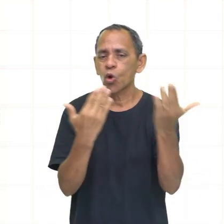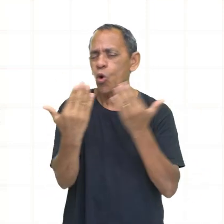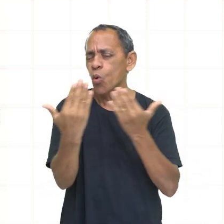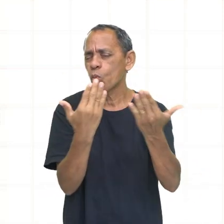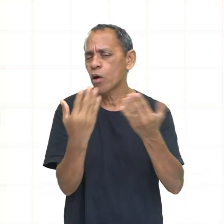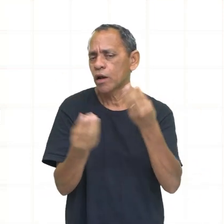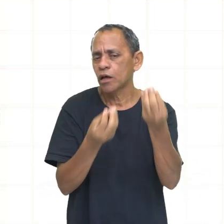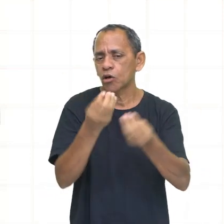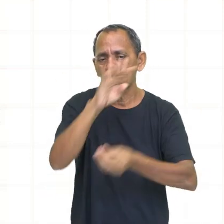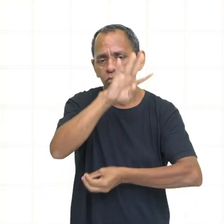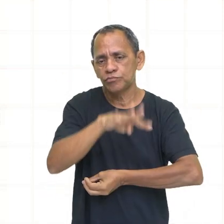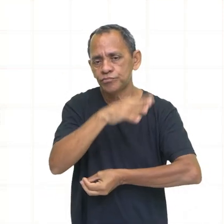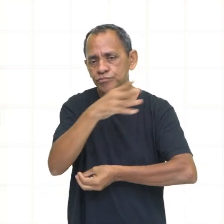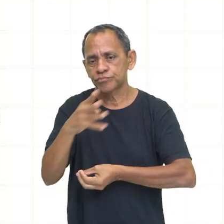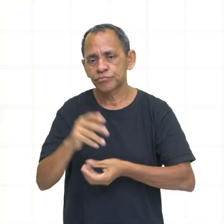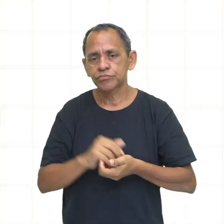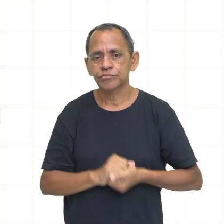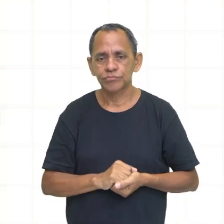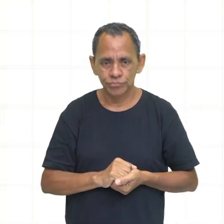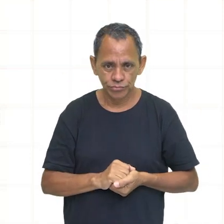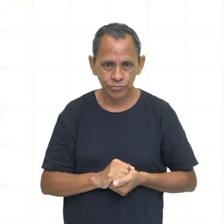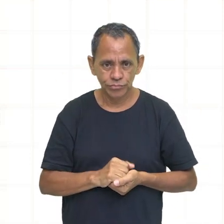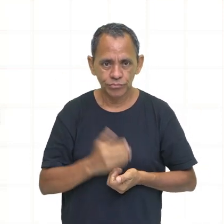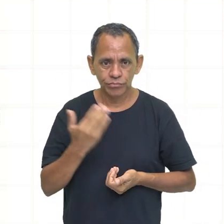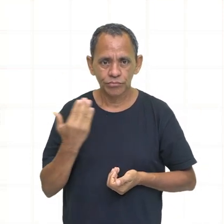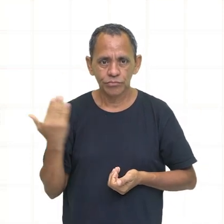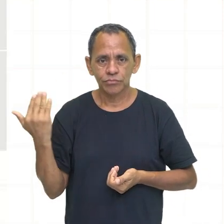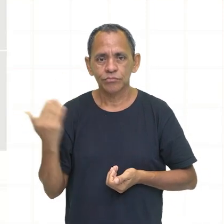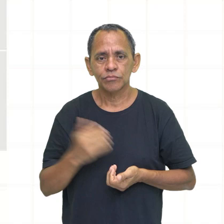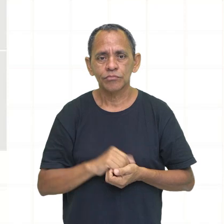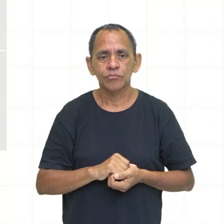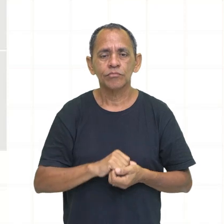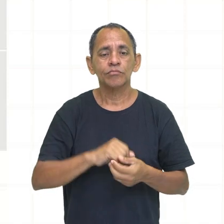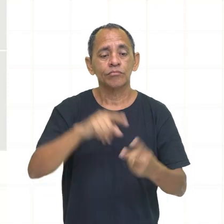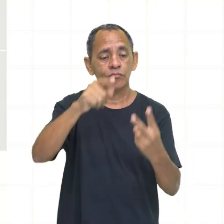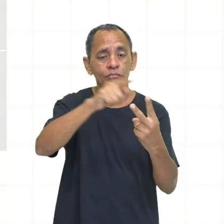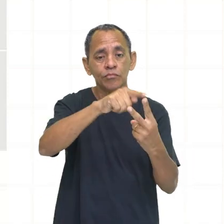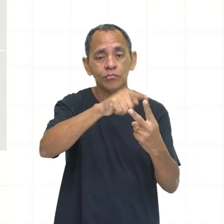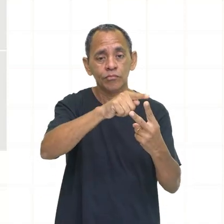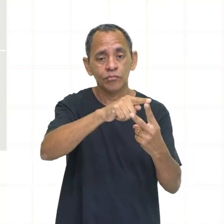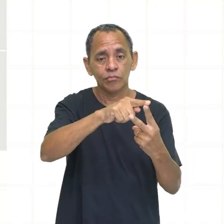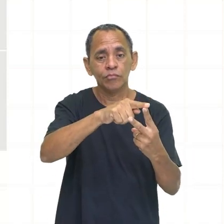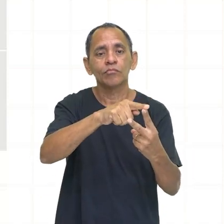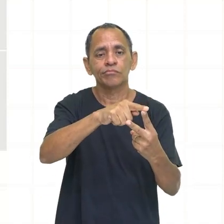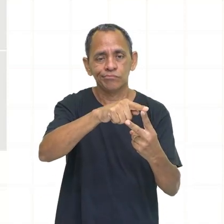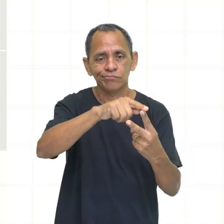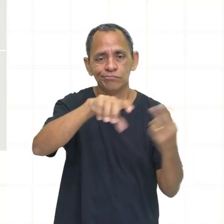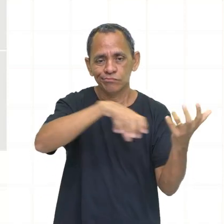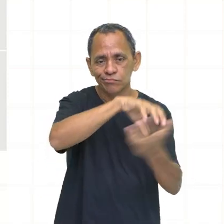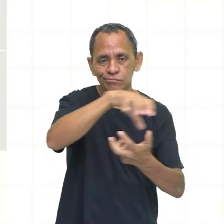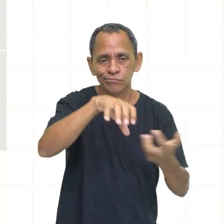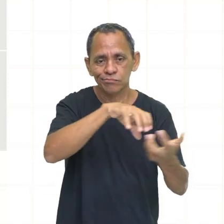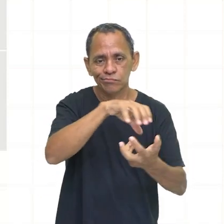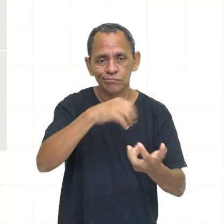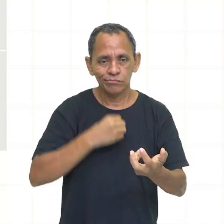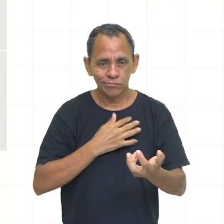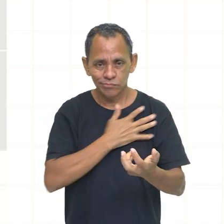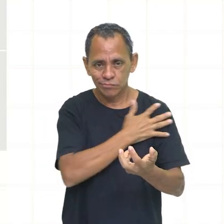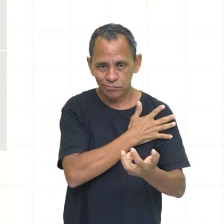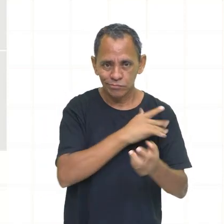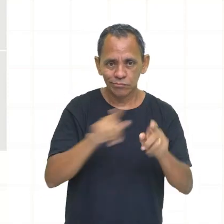quadro comparativo. Observem só, eu vou ter aqui a Revolta da Armada e a